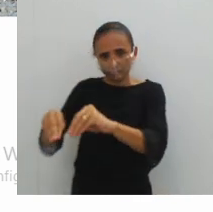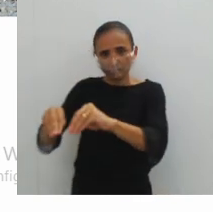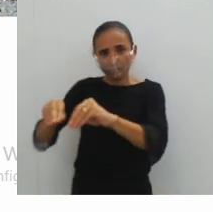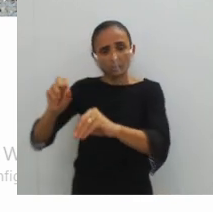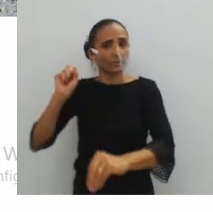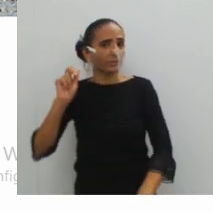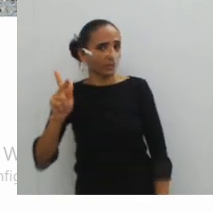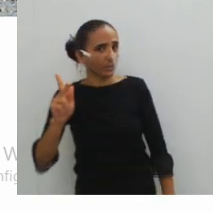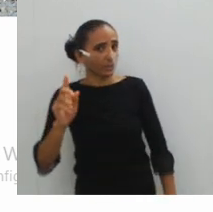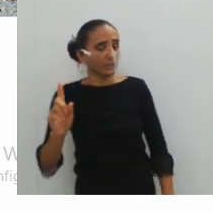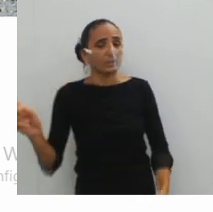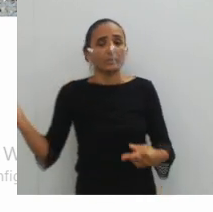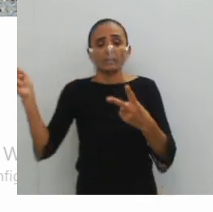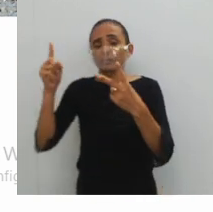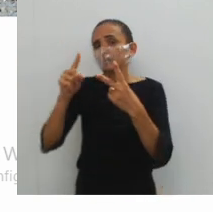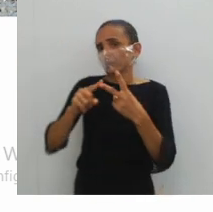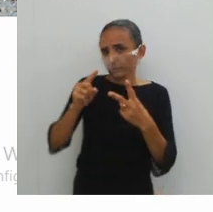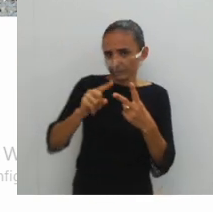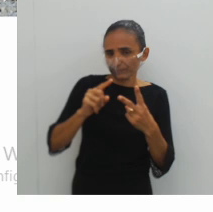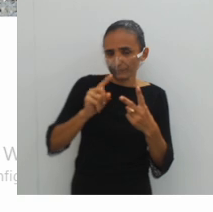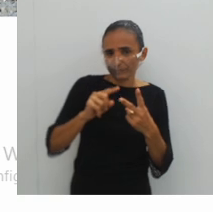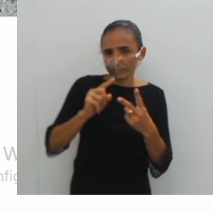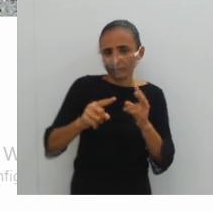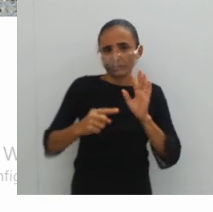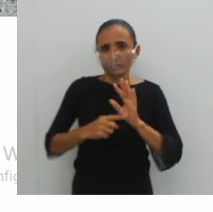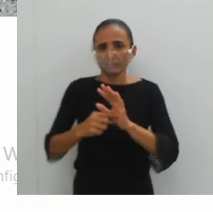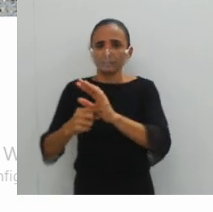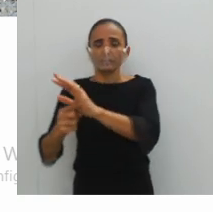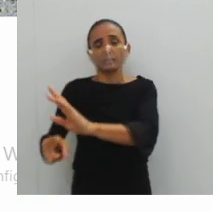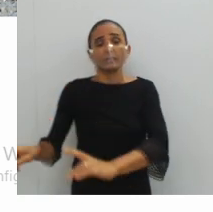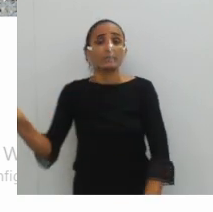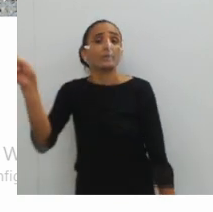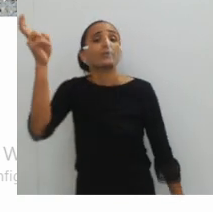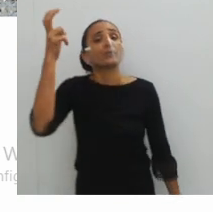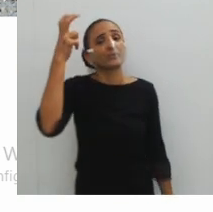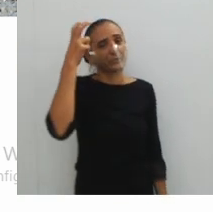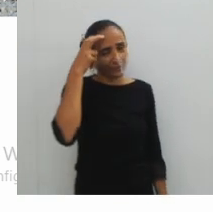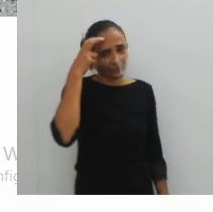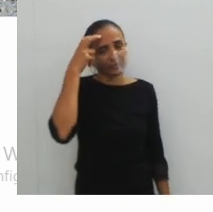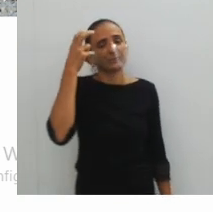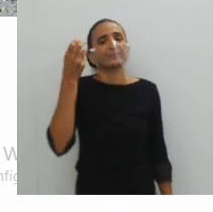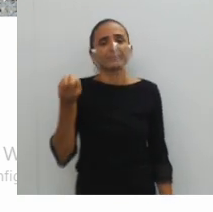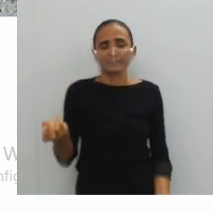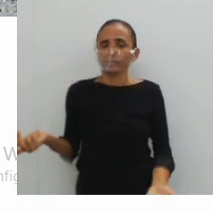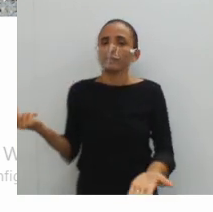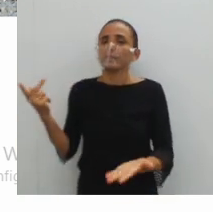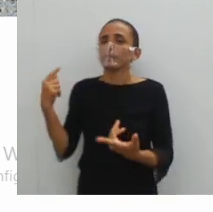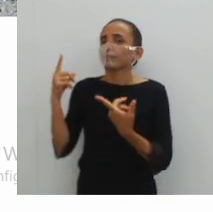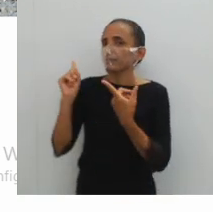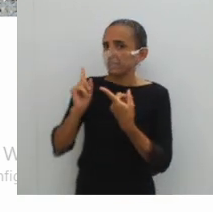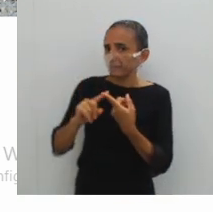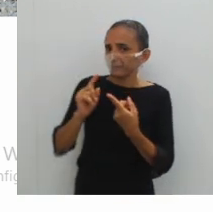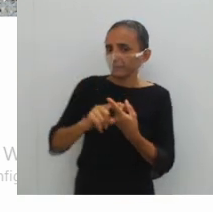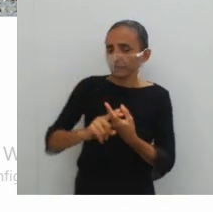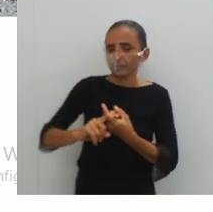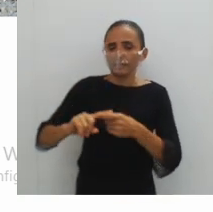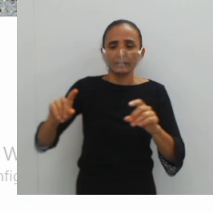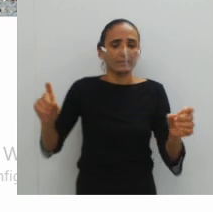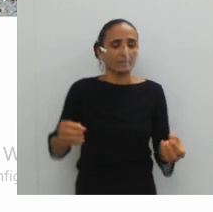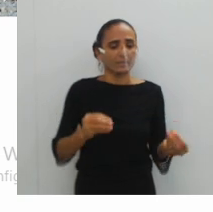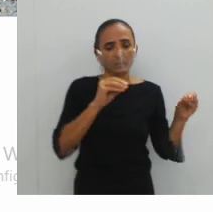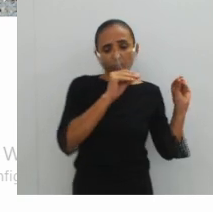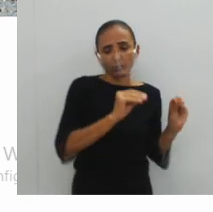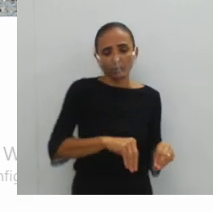certo? Outro que eu trouxe para vocês é a questão cultural. A cultura também permite